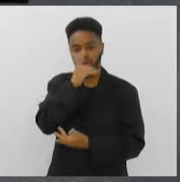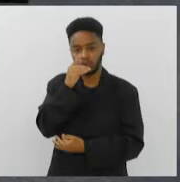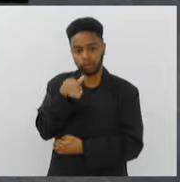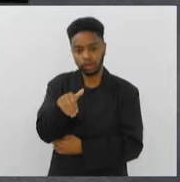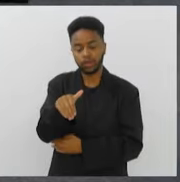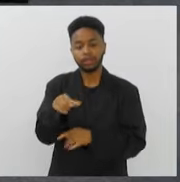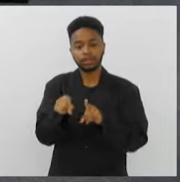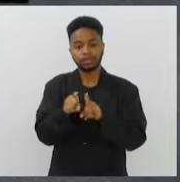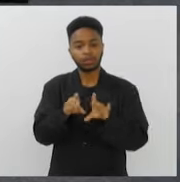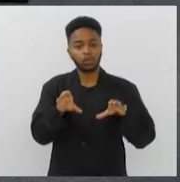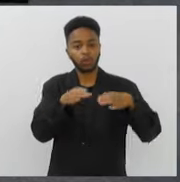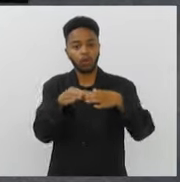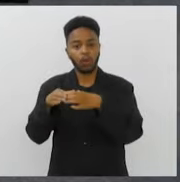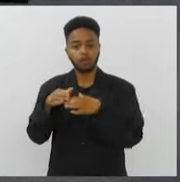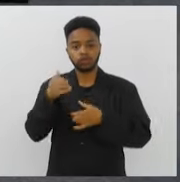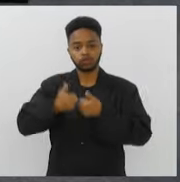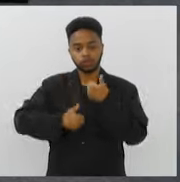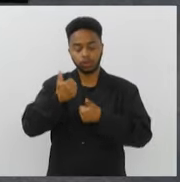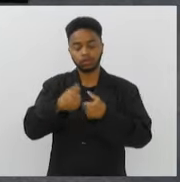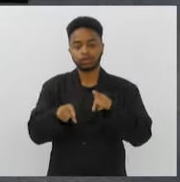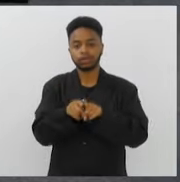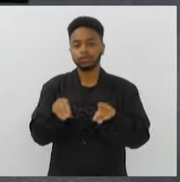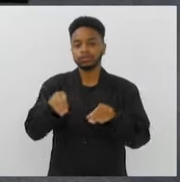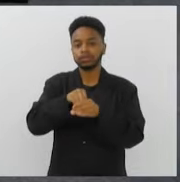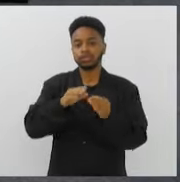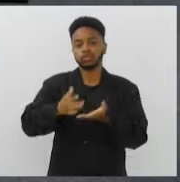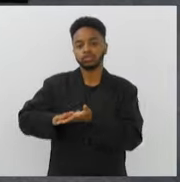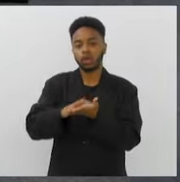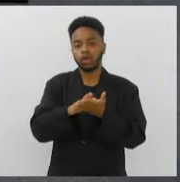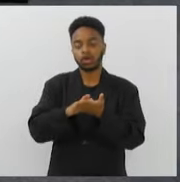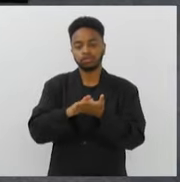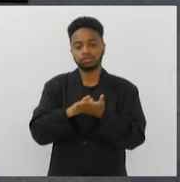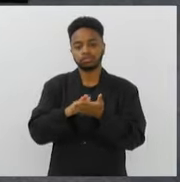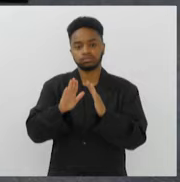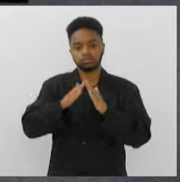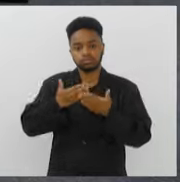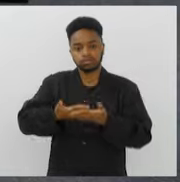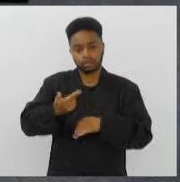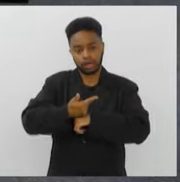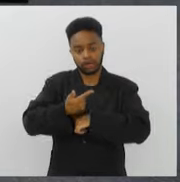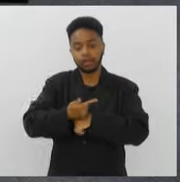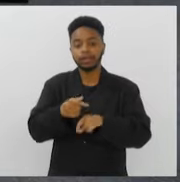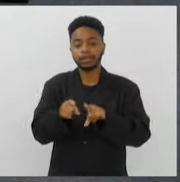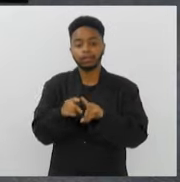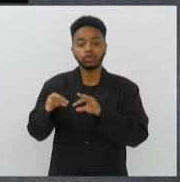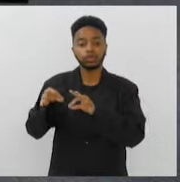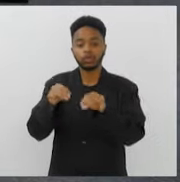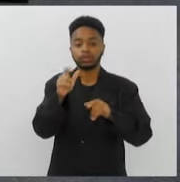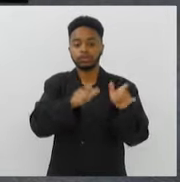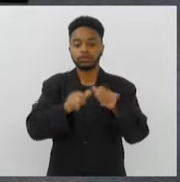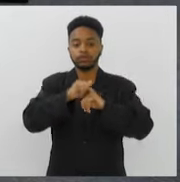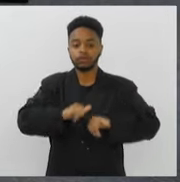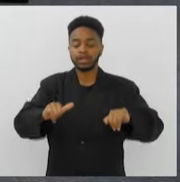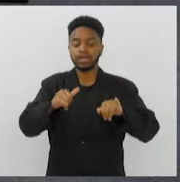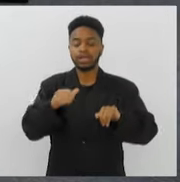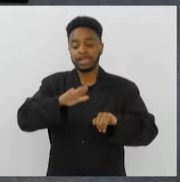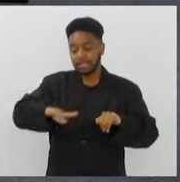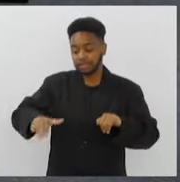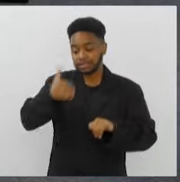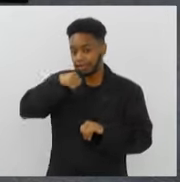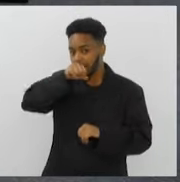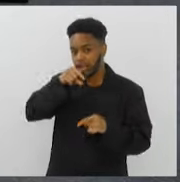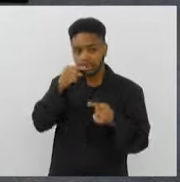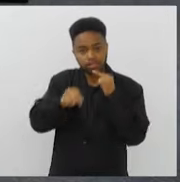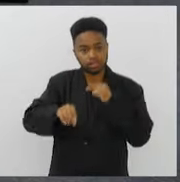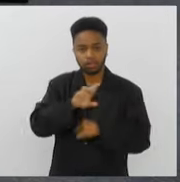tema nos clubes de futebol, é tema nas escolas de samba, e todo mundo diz: criança não é mãe.